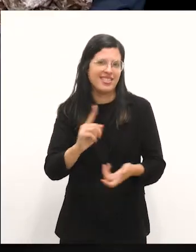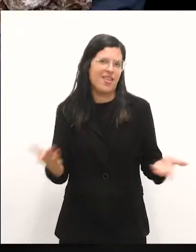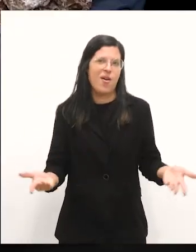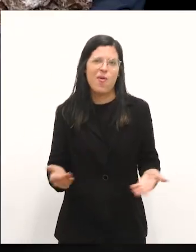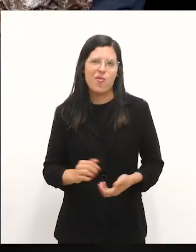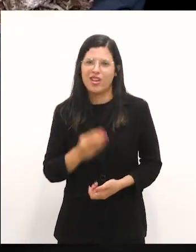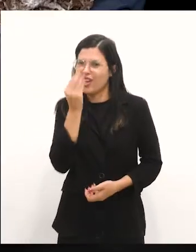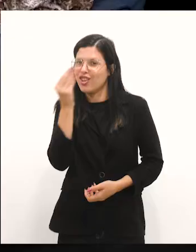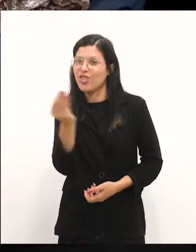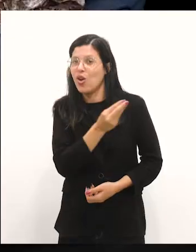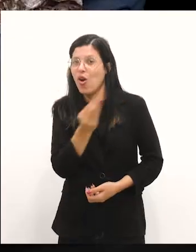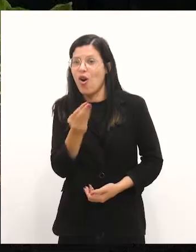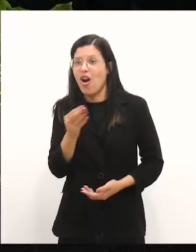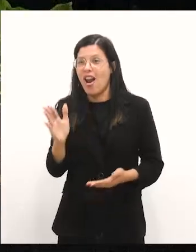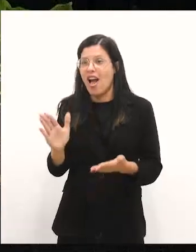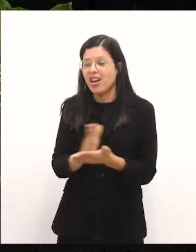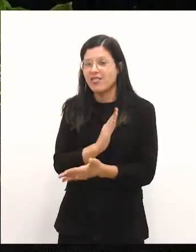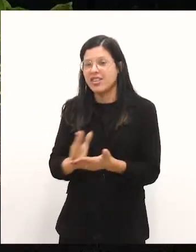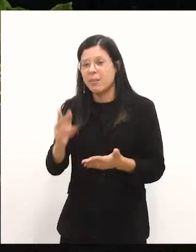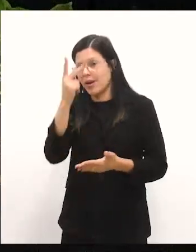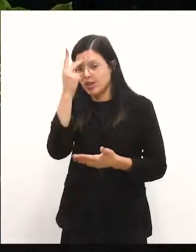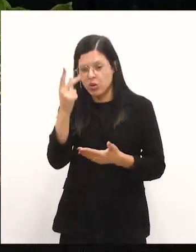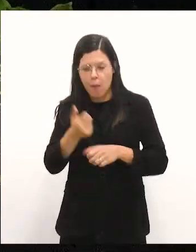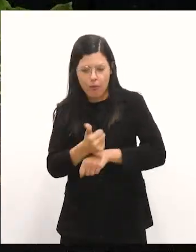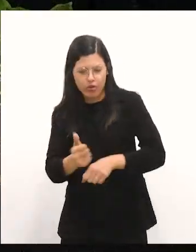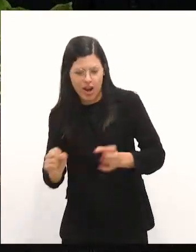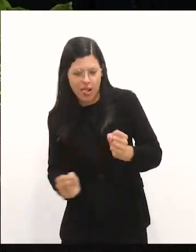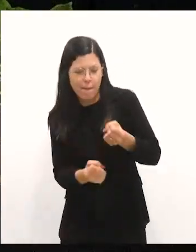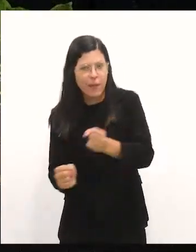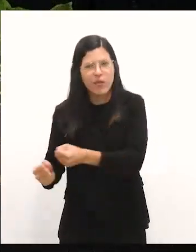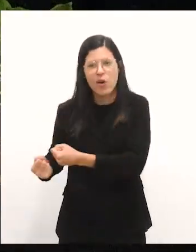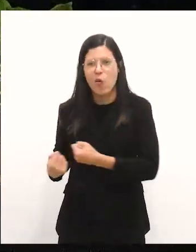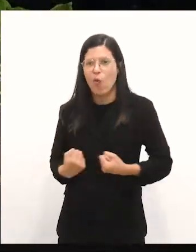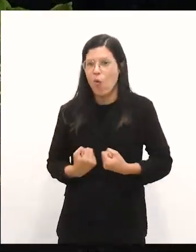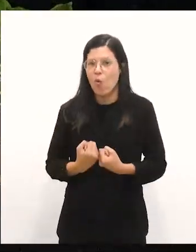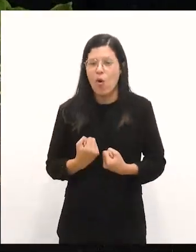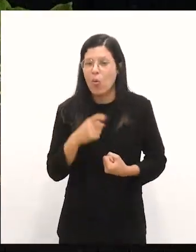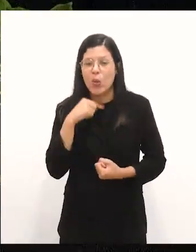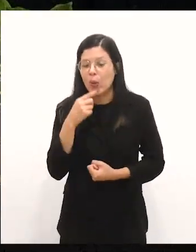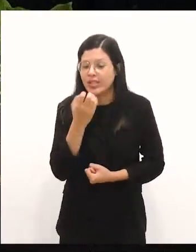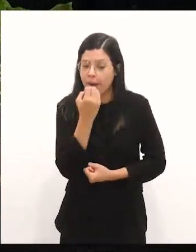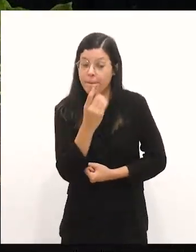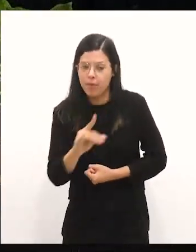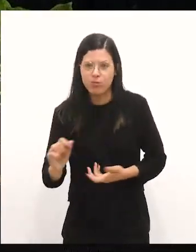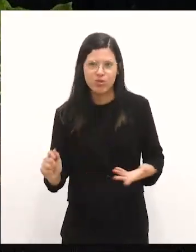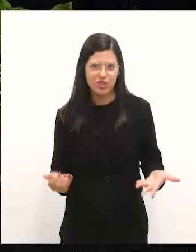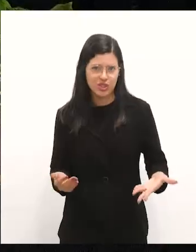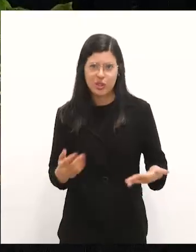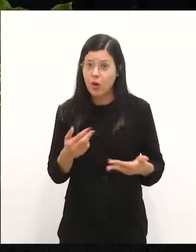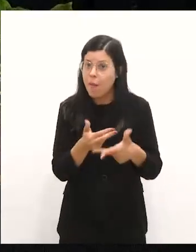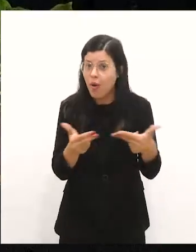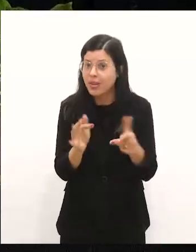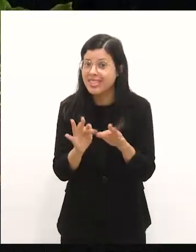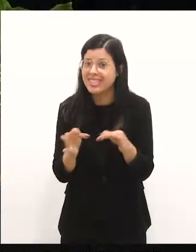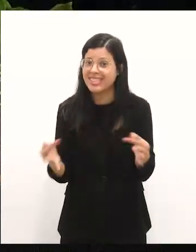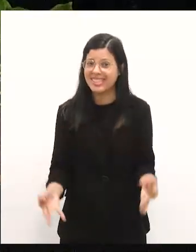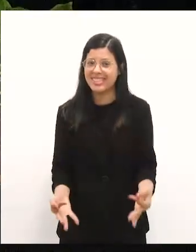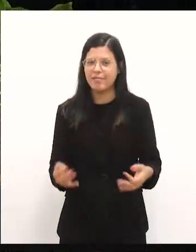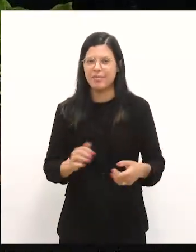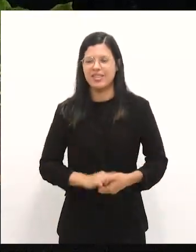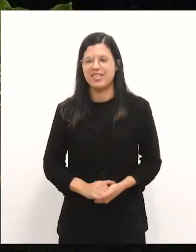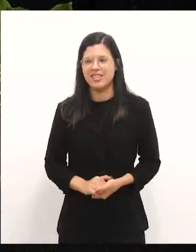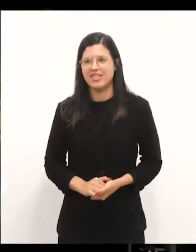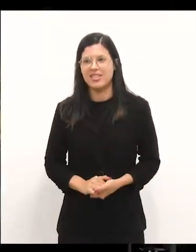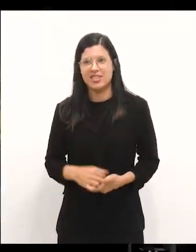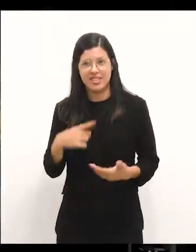verdade. Que dirá passar por um gari e dizer, tem um bom dia, não faz. Não faz. Que é uma coisa tão pequenininha. Tão pequenininha,